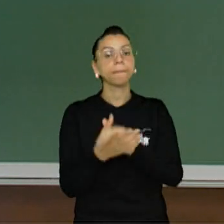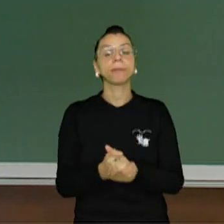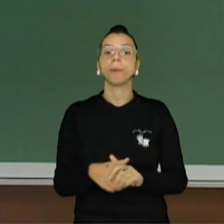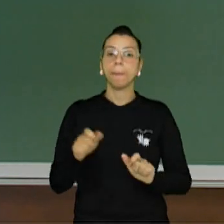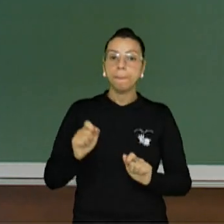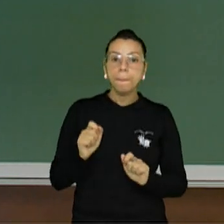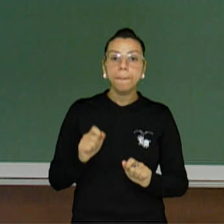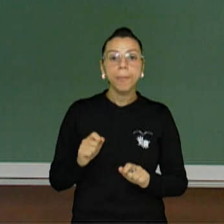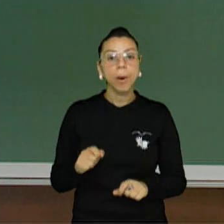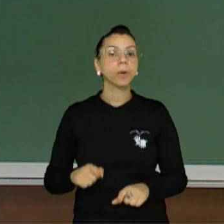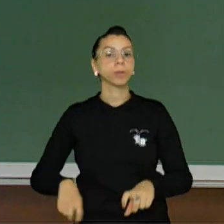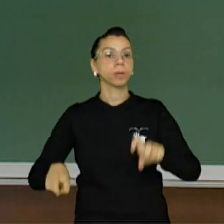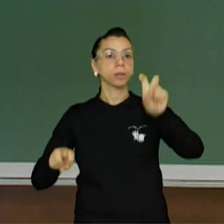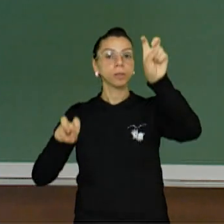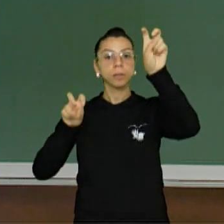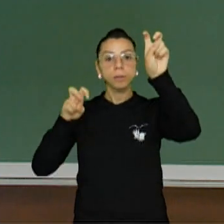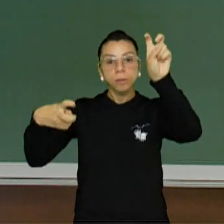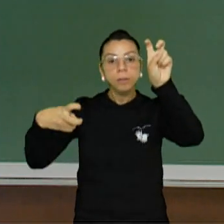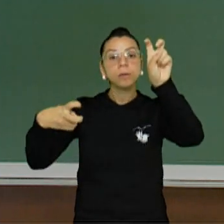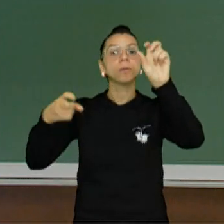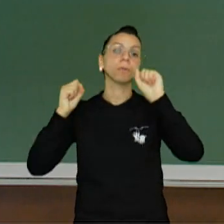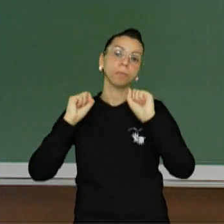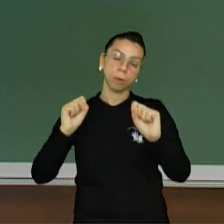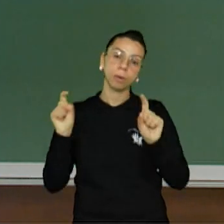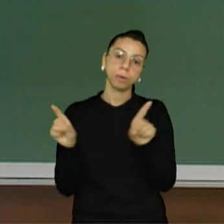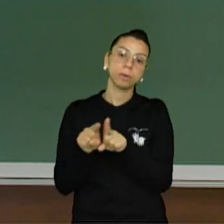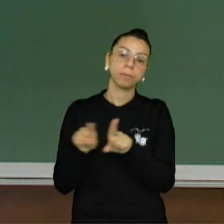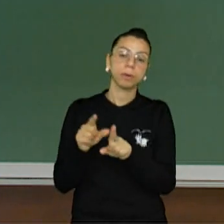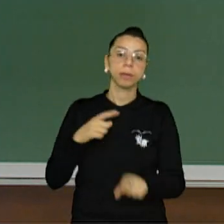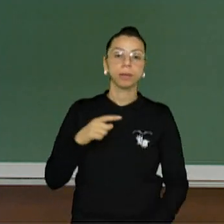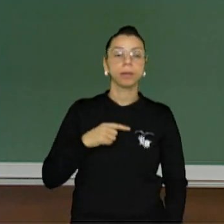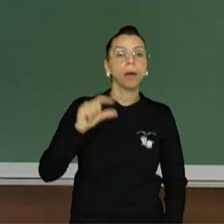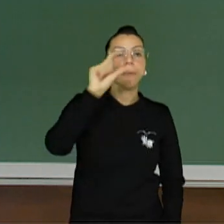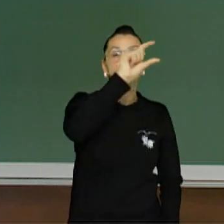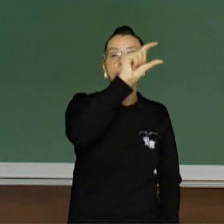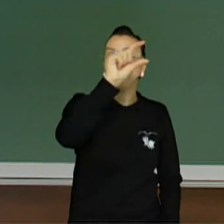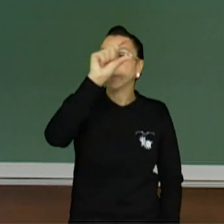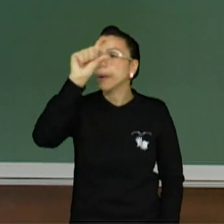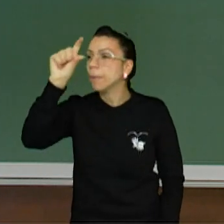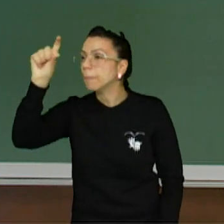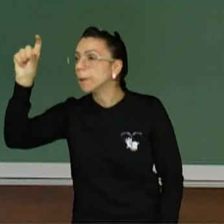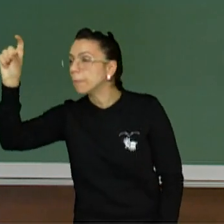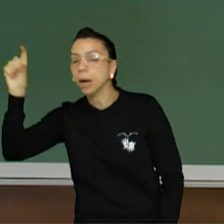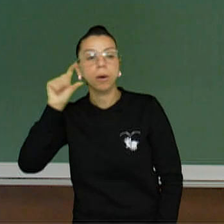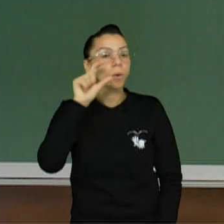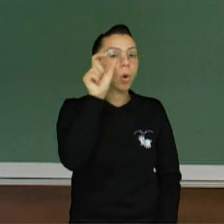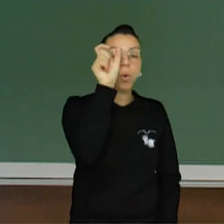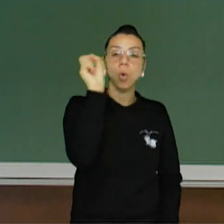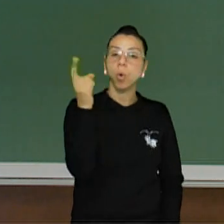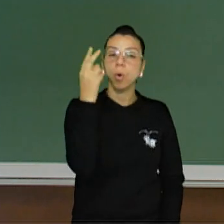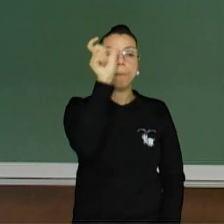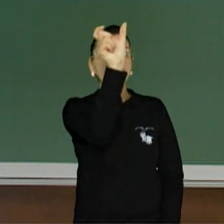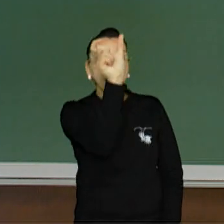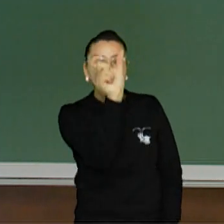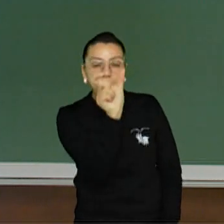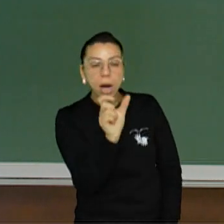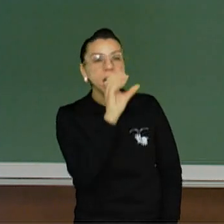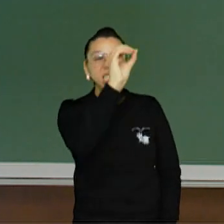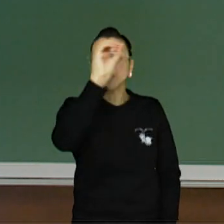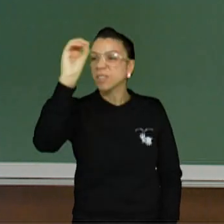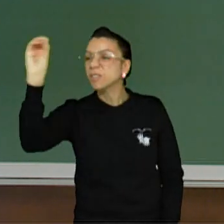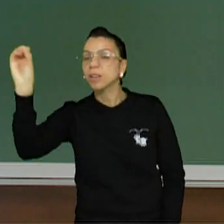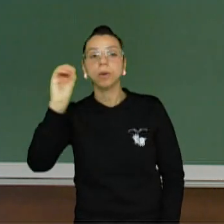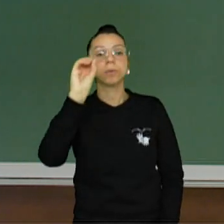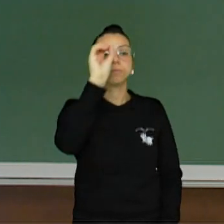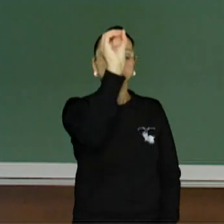5 colunas. Aí você olha lá, tem uma linha inteira ou uma coluna inteira de zero. Não precisa fazer